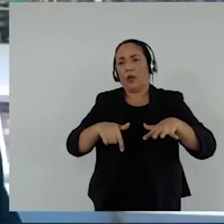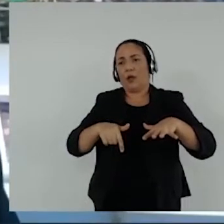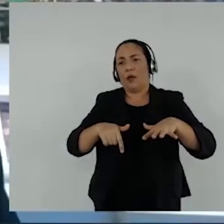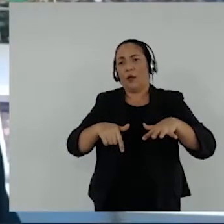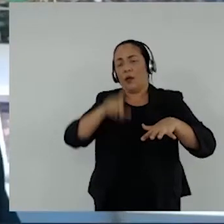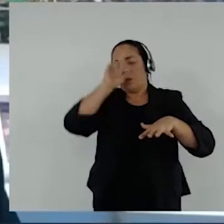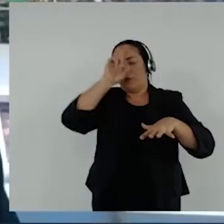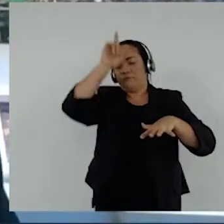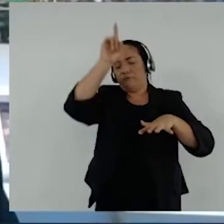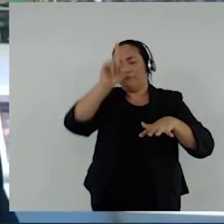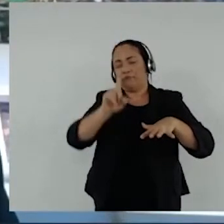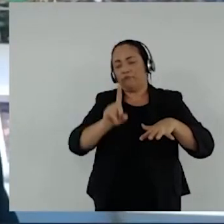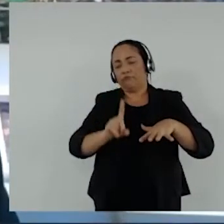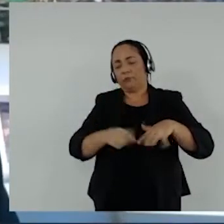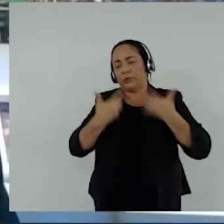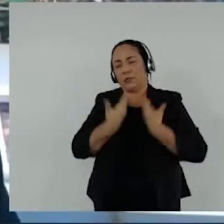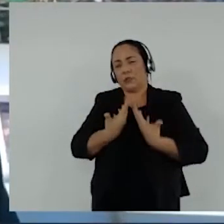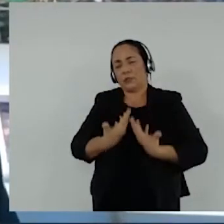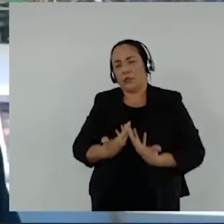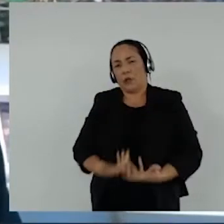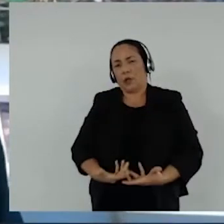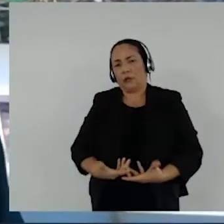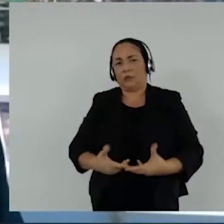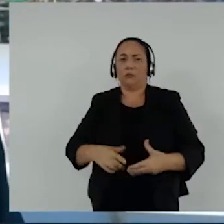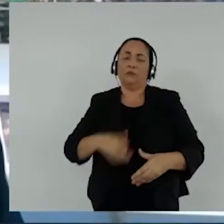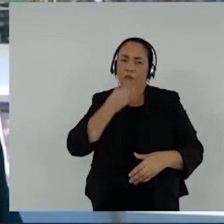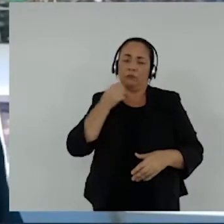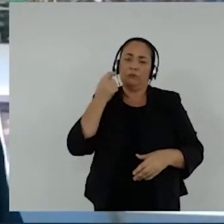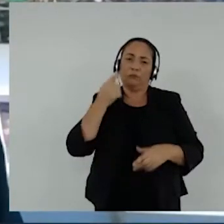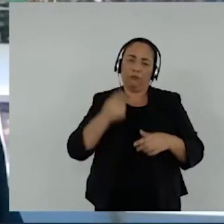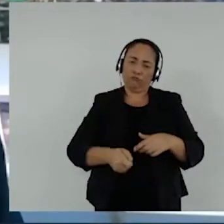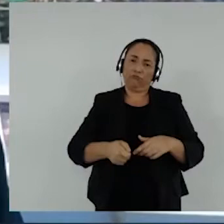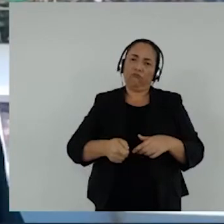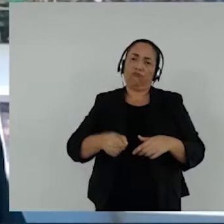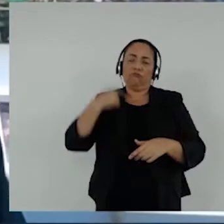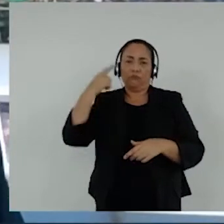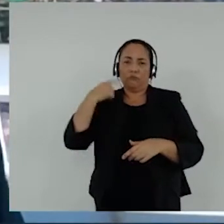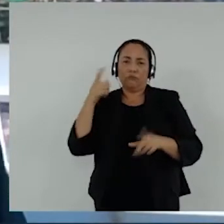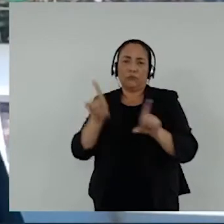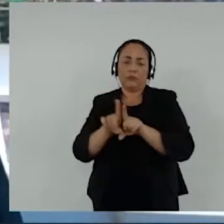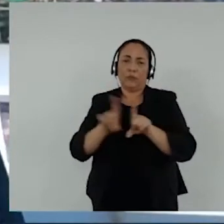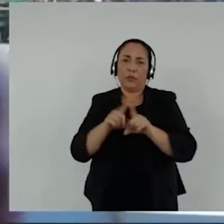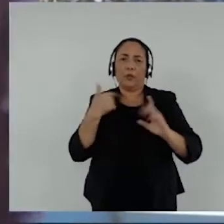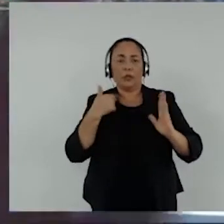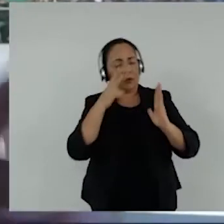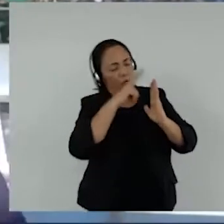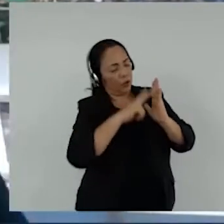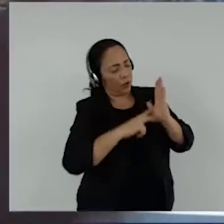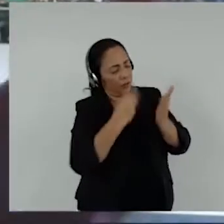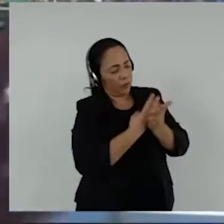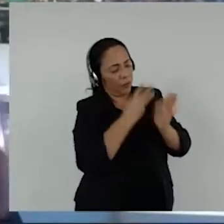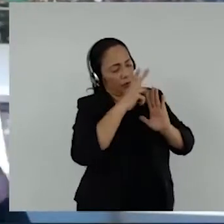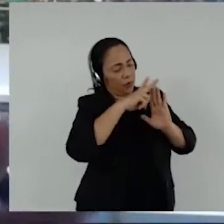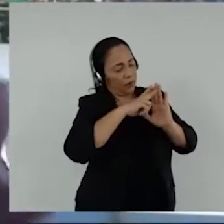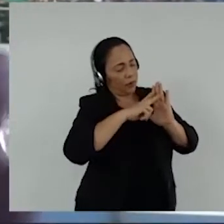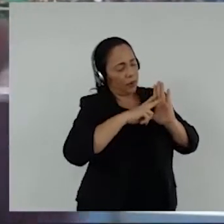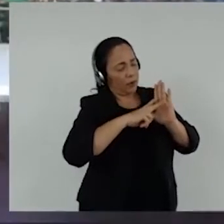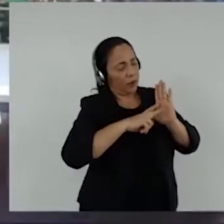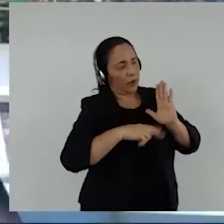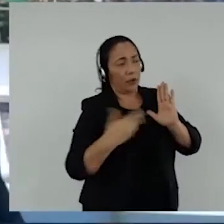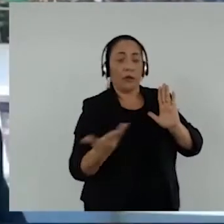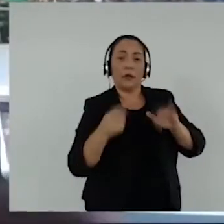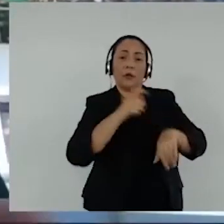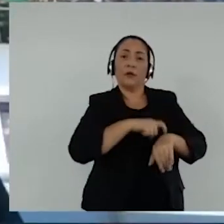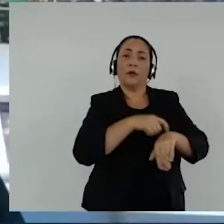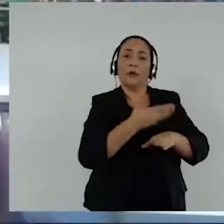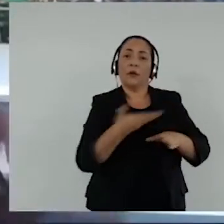realmente é desgastante para juízes, promotores, advogados, né? Mas, pela leitura do manual, nós percebemos que a pandemia teve esse reflexo. Ela